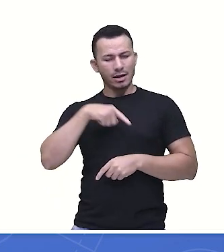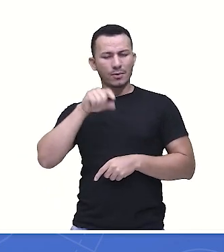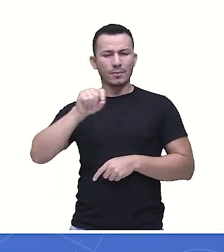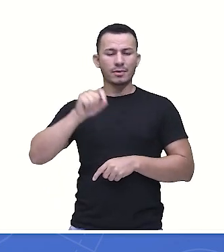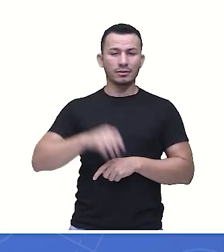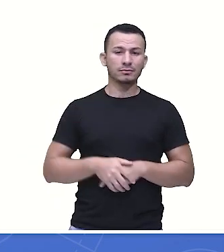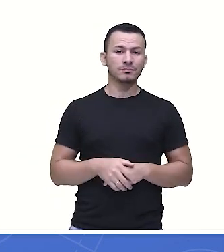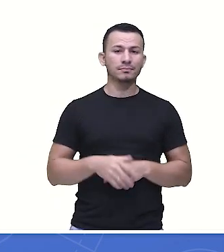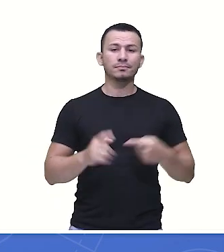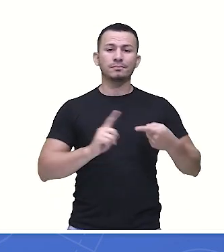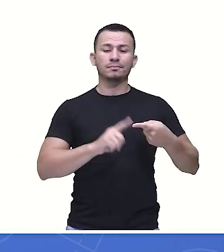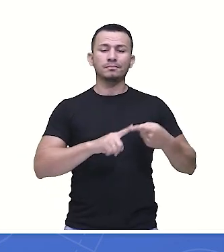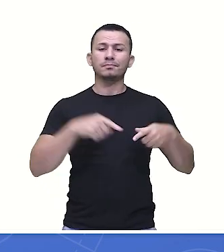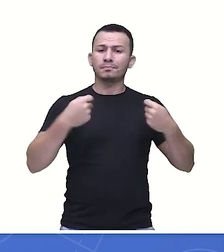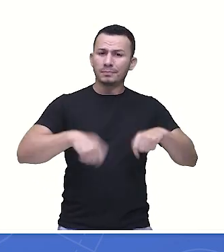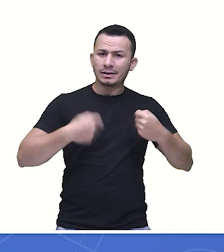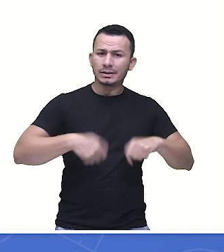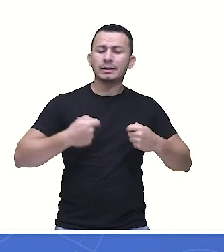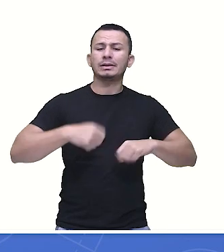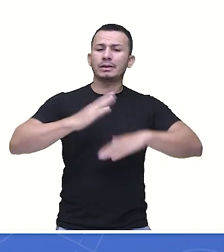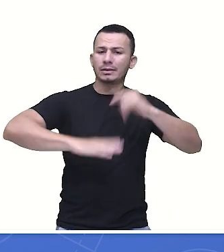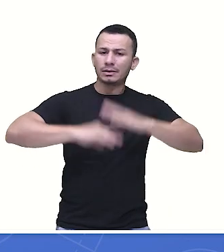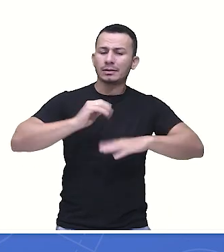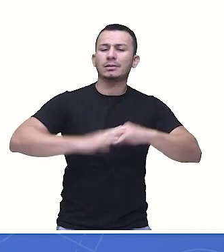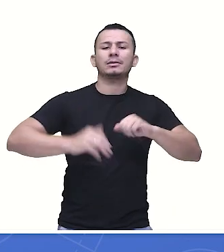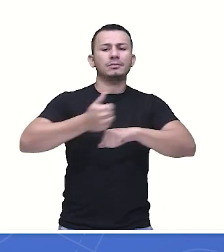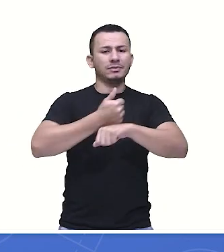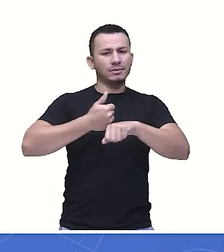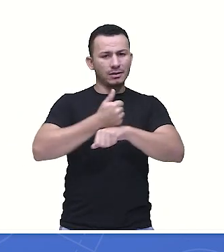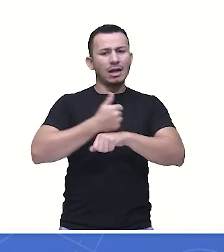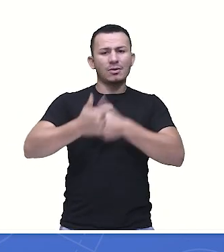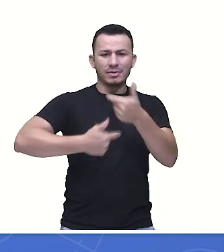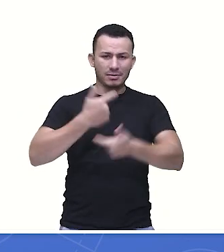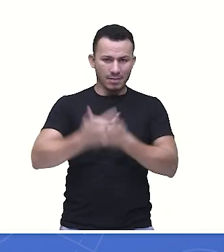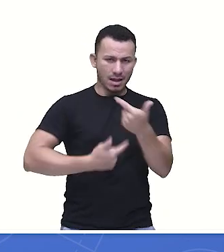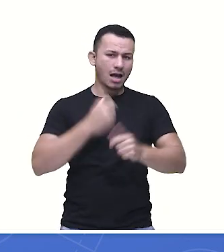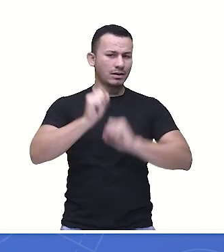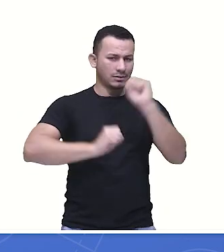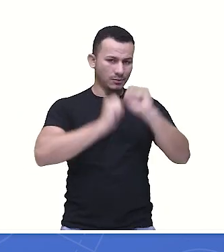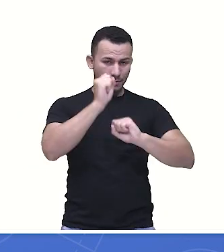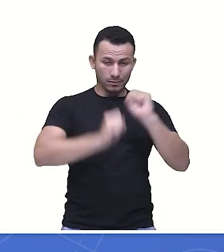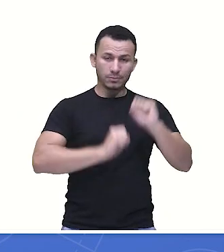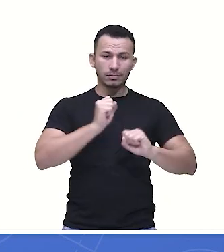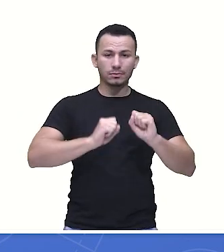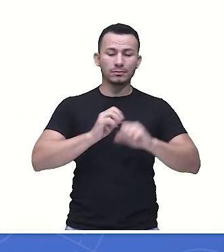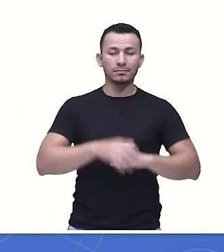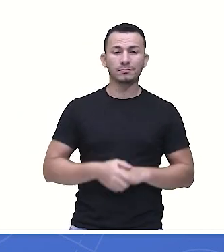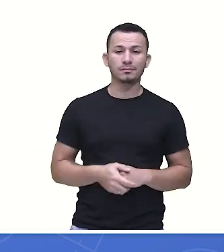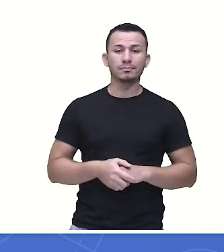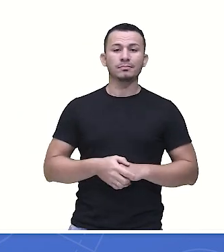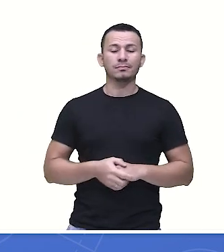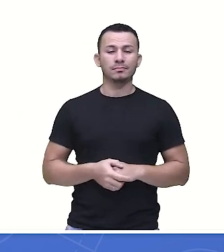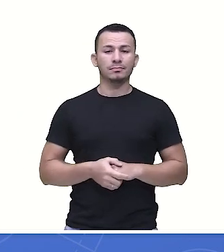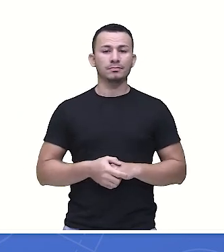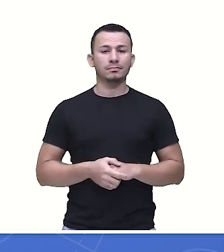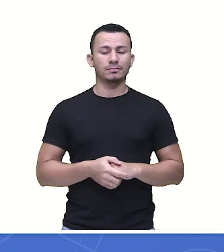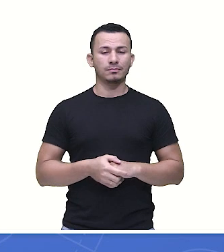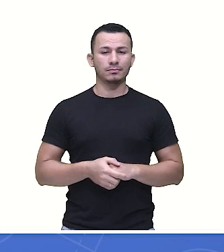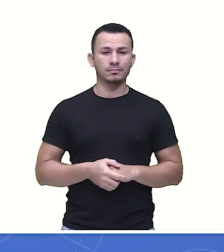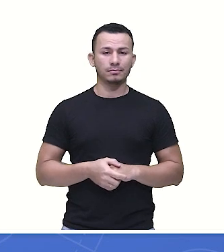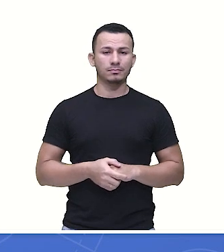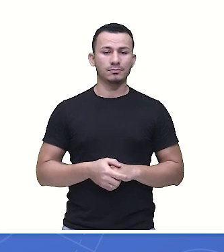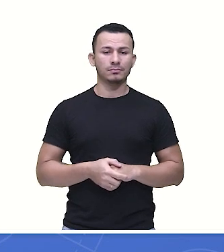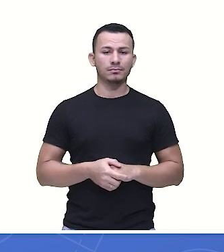a necessidade de formar mão de obra, o item 2, olha aqui, necessidade de formar mão de obra, né?